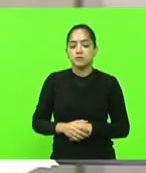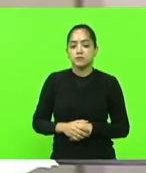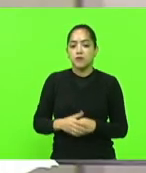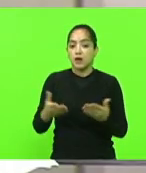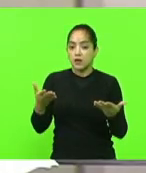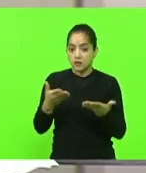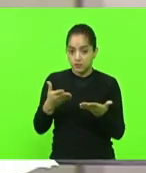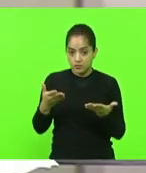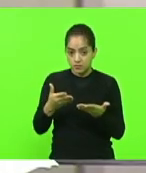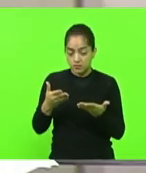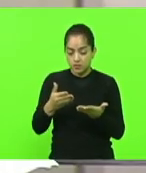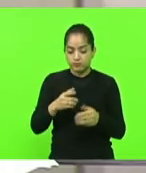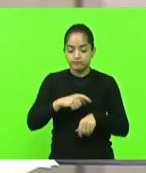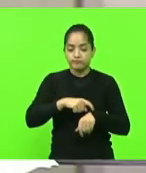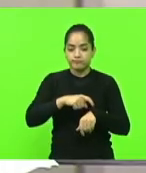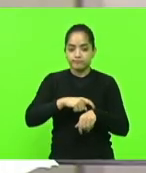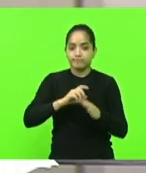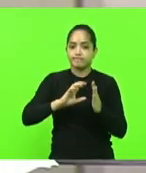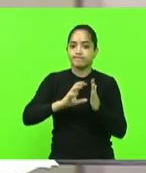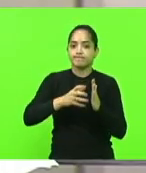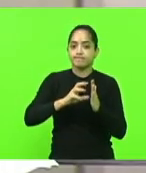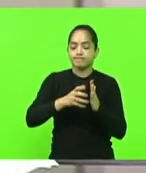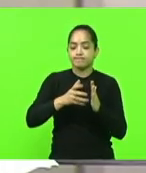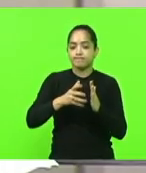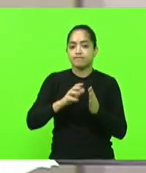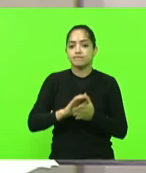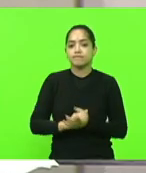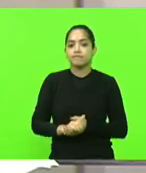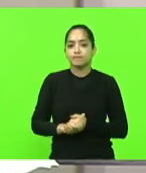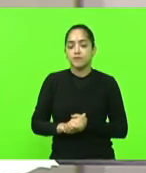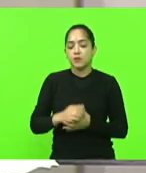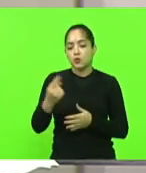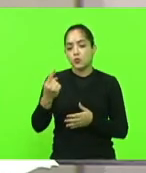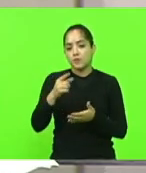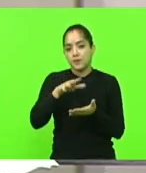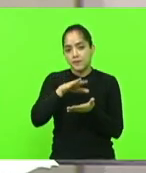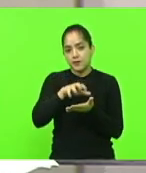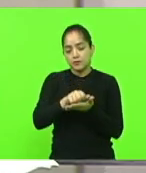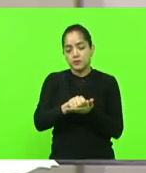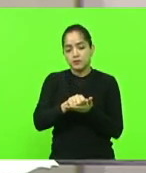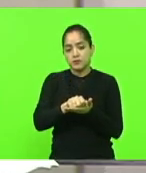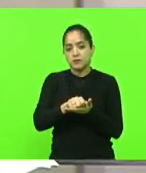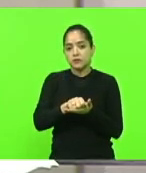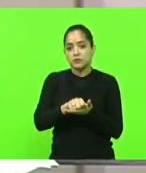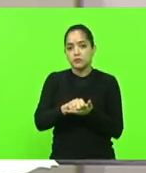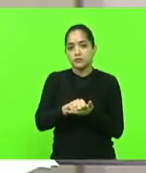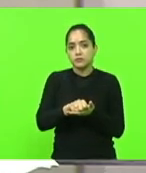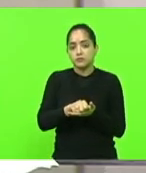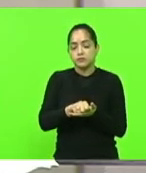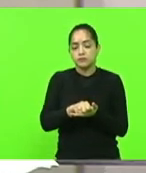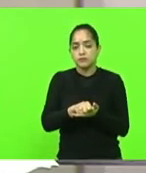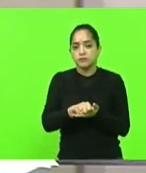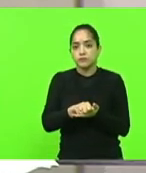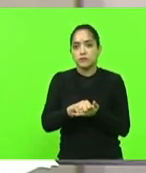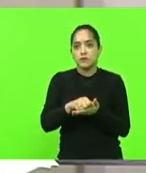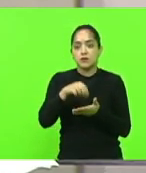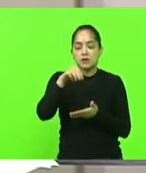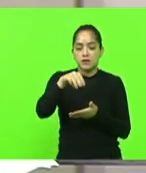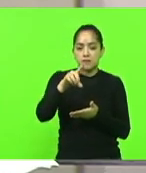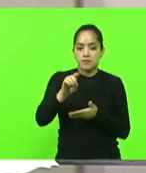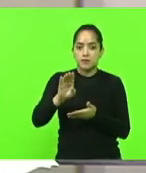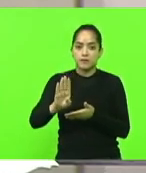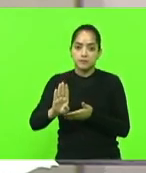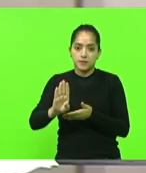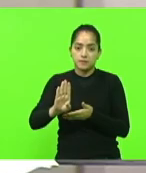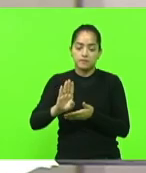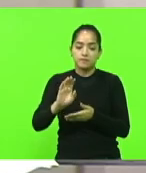Entraremos agora no horário destinado aos partidos políticos. E o primeiro bloco do dia é MDB Partido